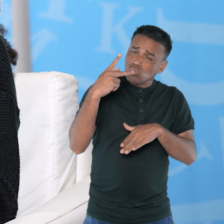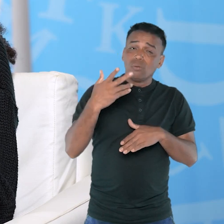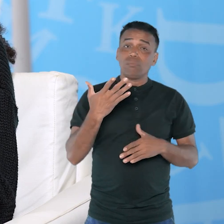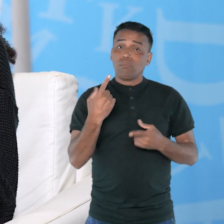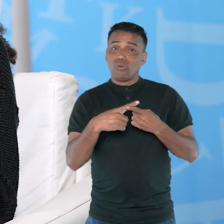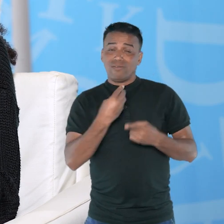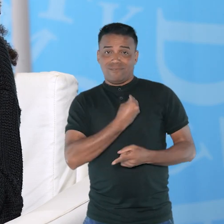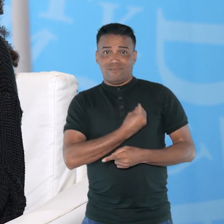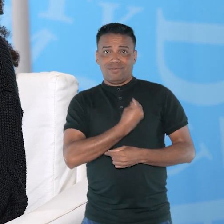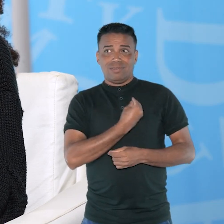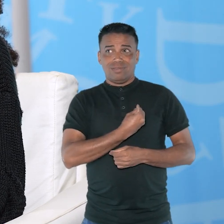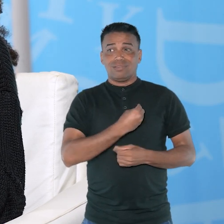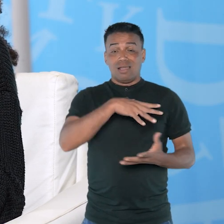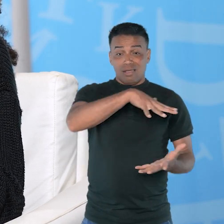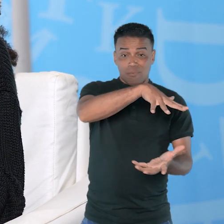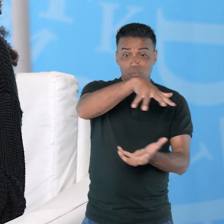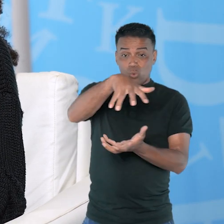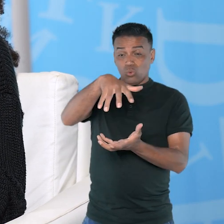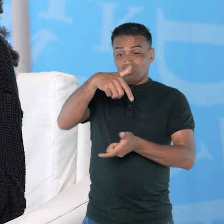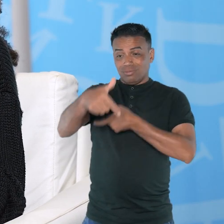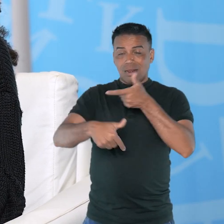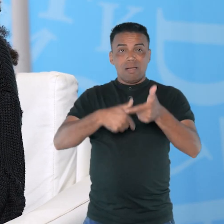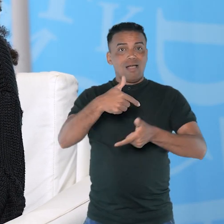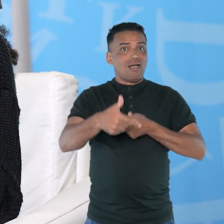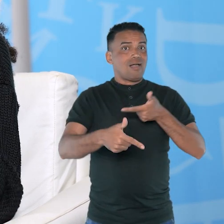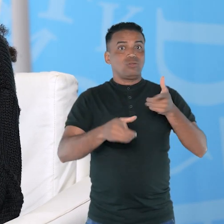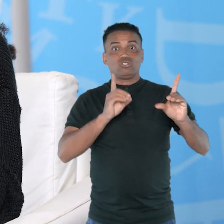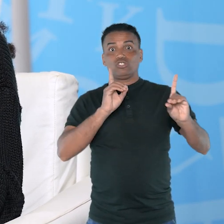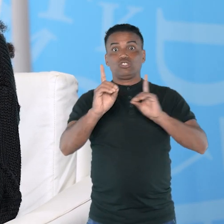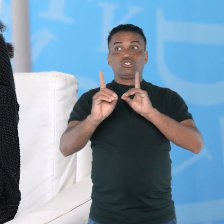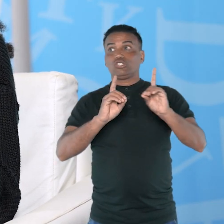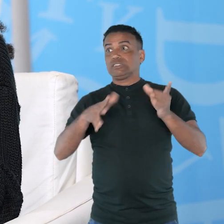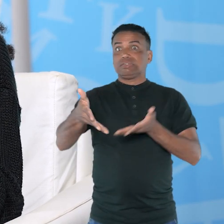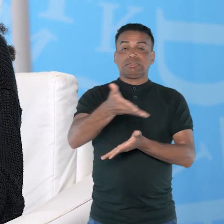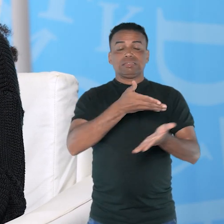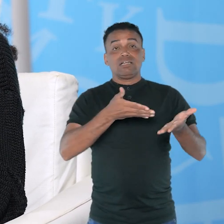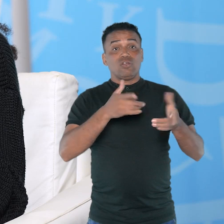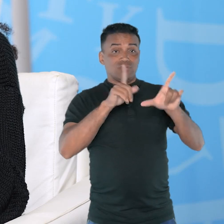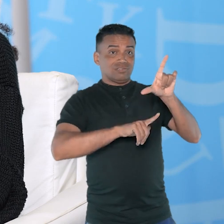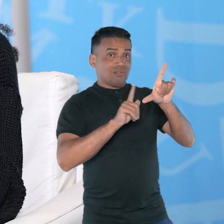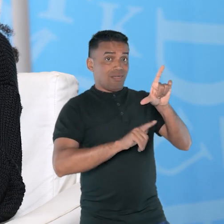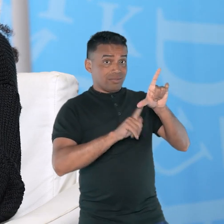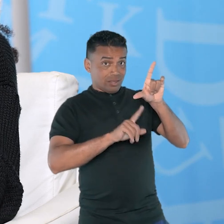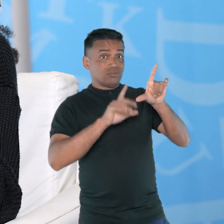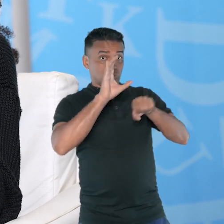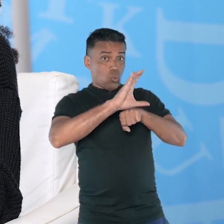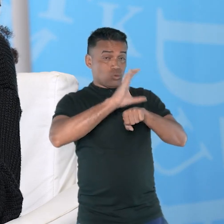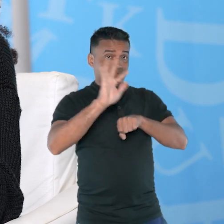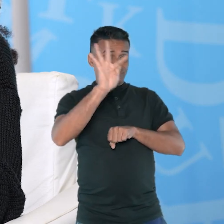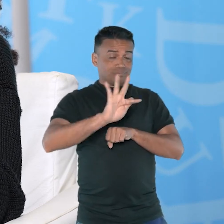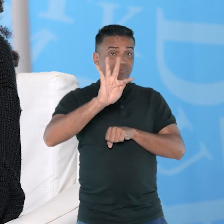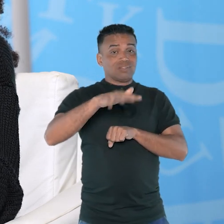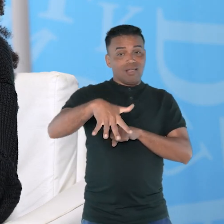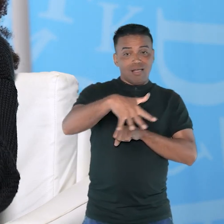vida, o mundo do trabalho, ele é muito dinâmico. Então, mesmo que, por exemplo, eu fiz letras, eu fui